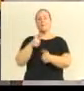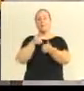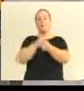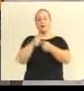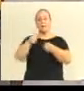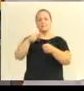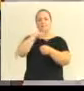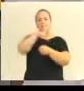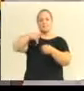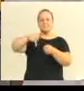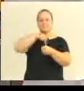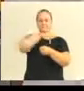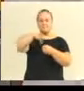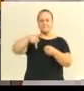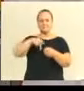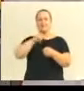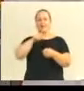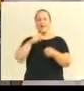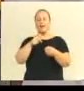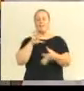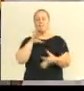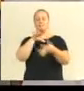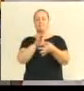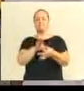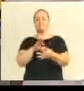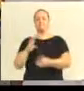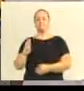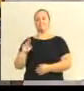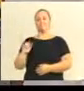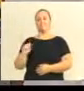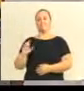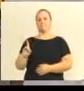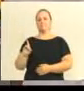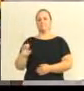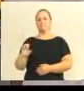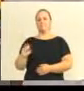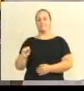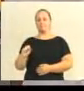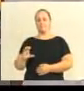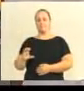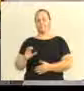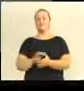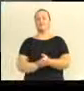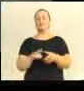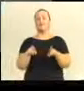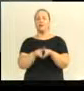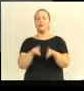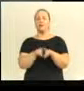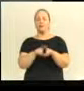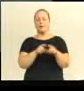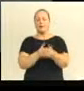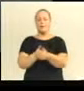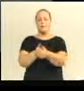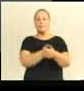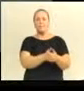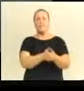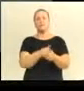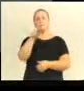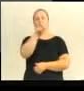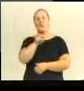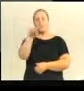conveniada com o badesc que temos acompanhado ao lado dos moradores da comissão da rua e da associação de moradores de rio branco desde o início e antes